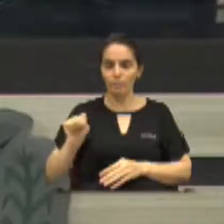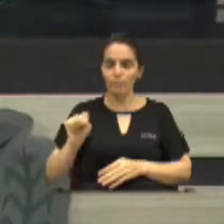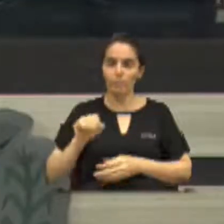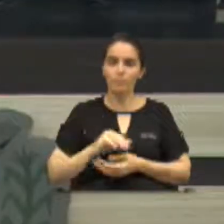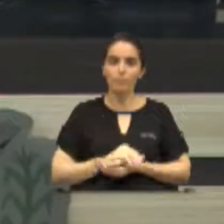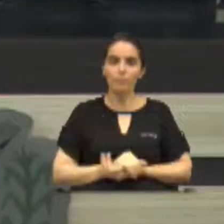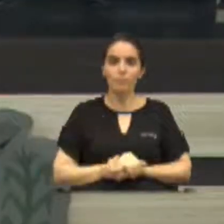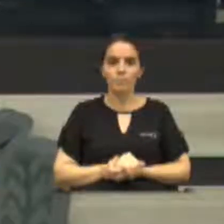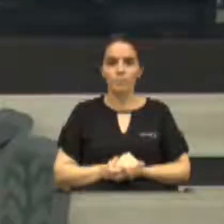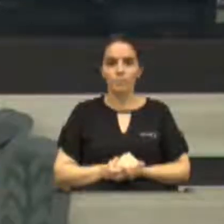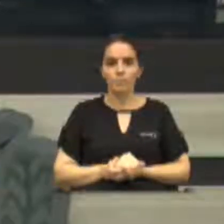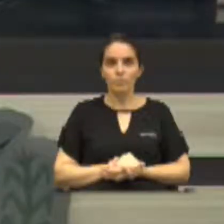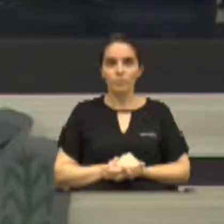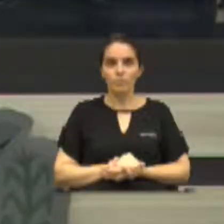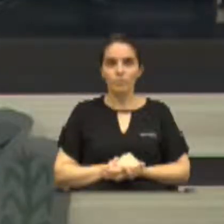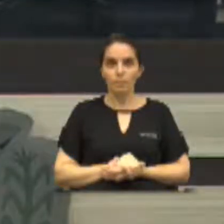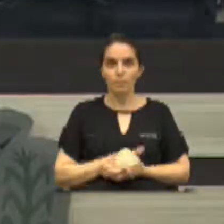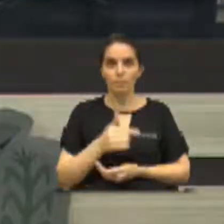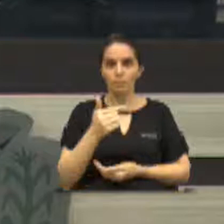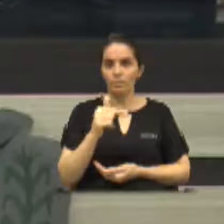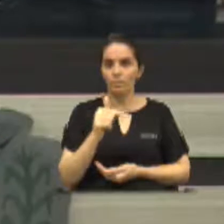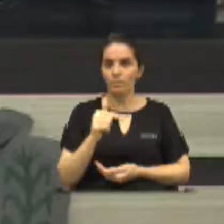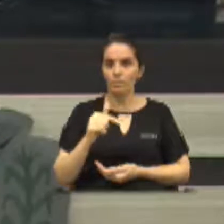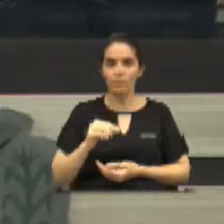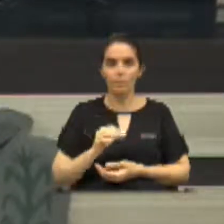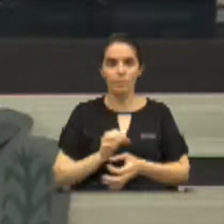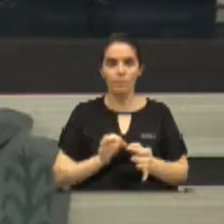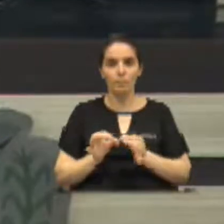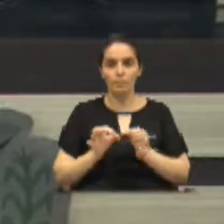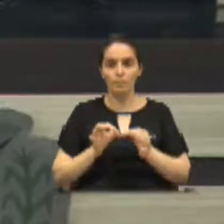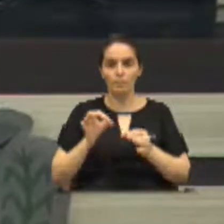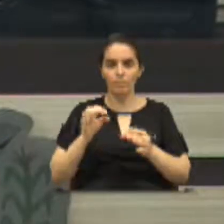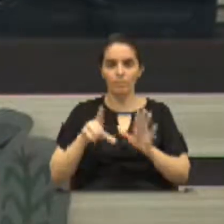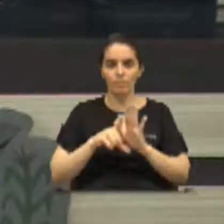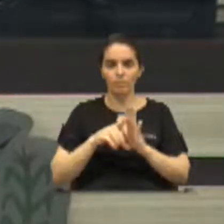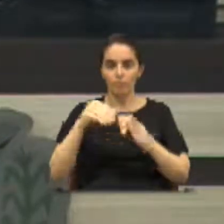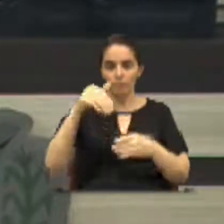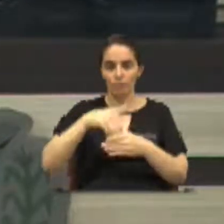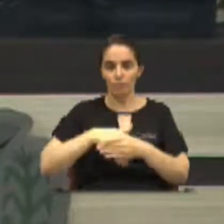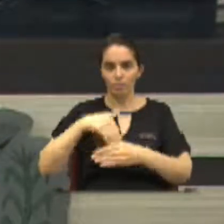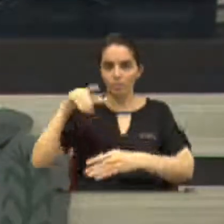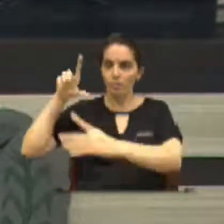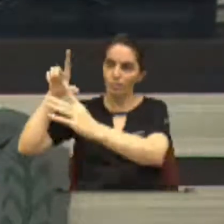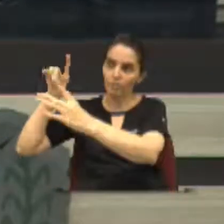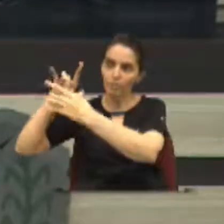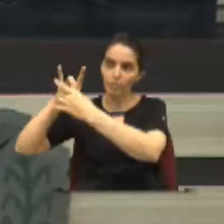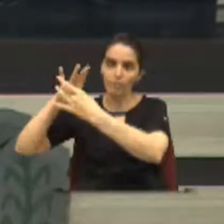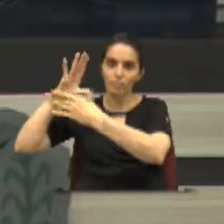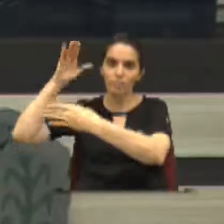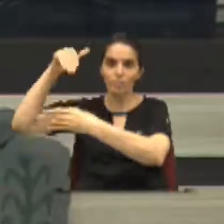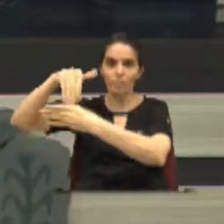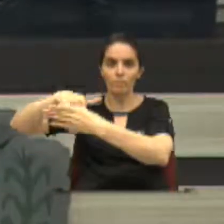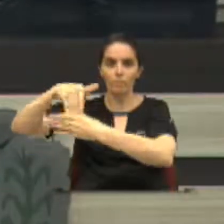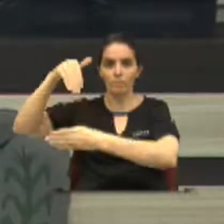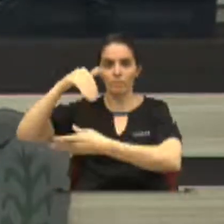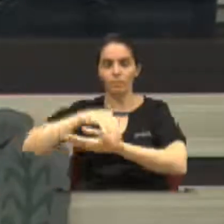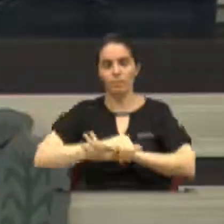53/2018. Não havendo o projeto de lei, vai à votação e o painel está aberto, senhores